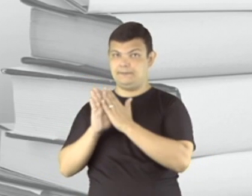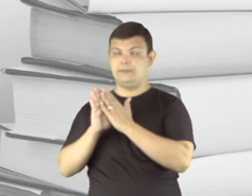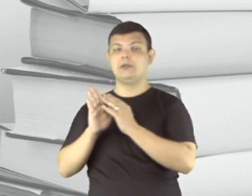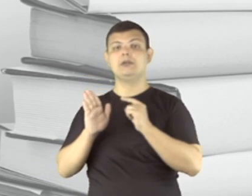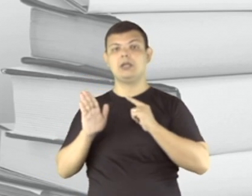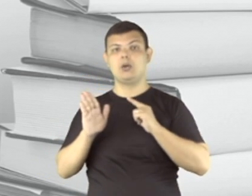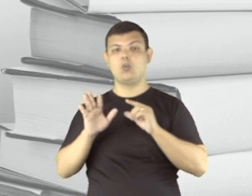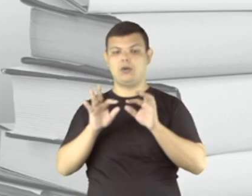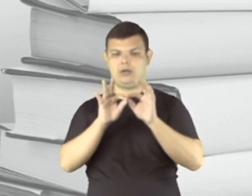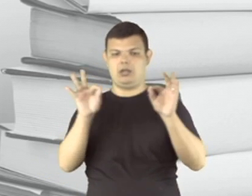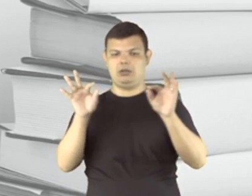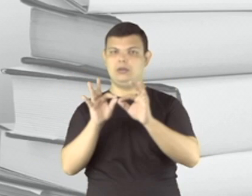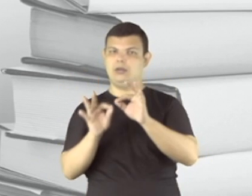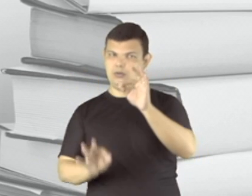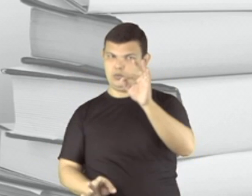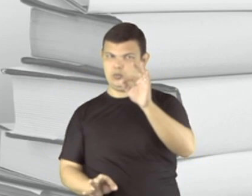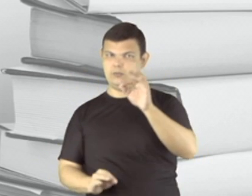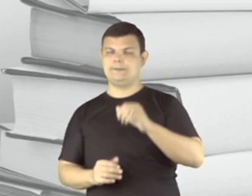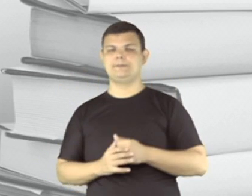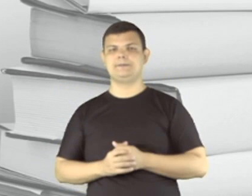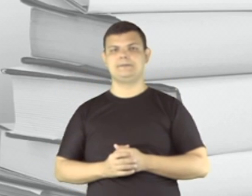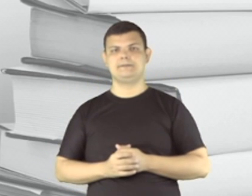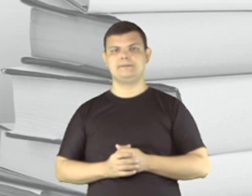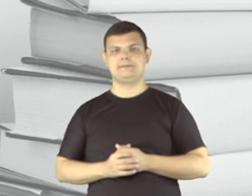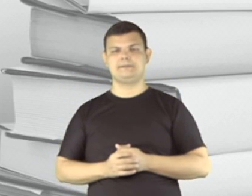um retângulo.